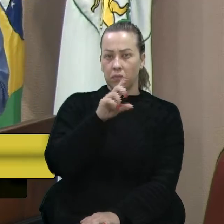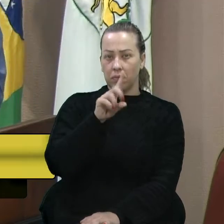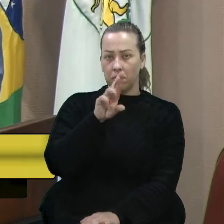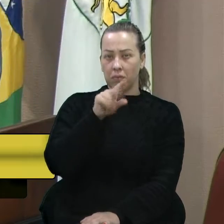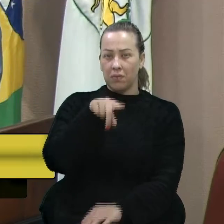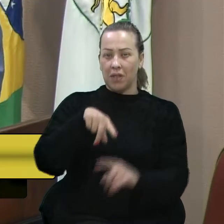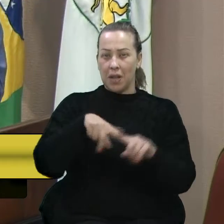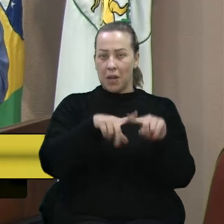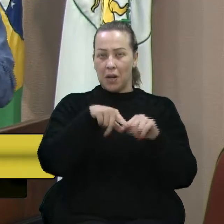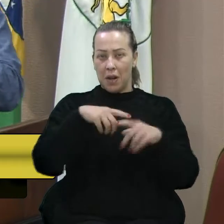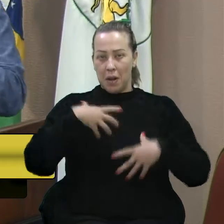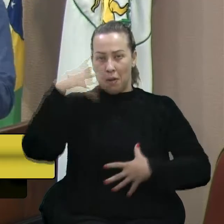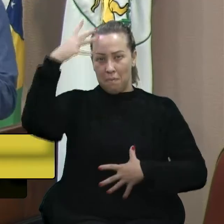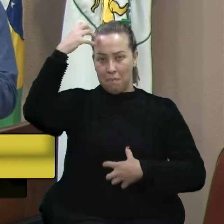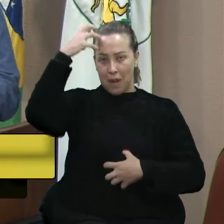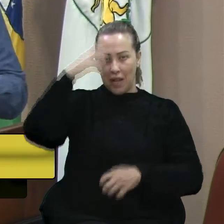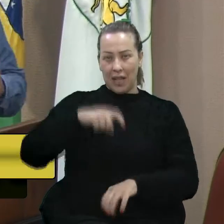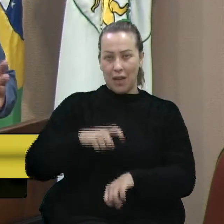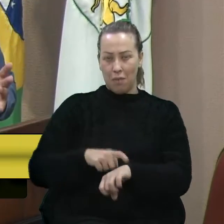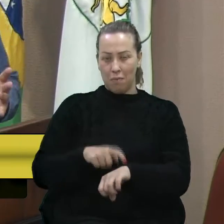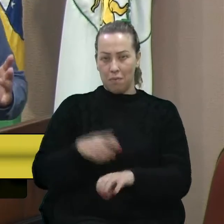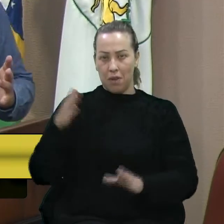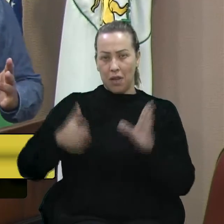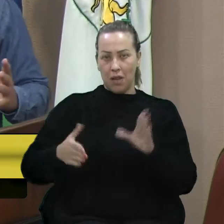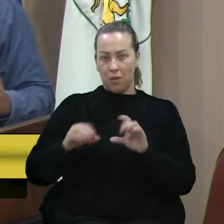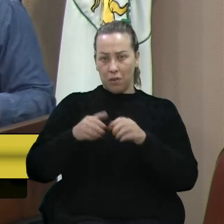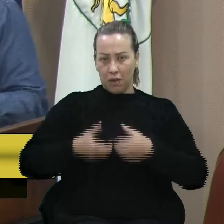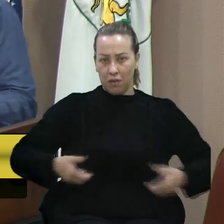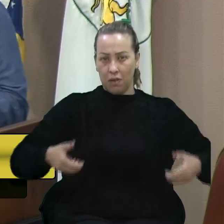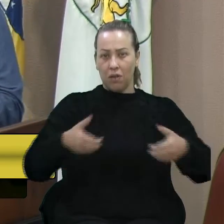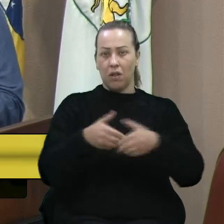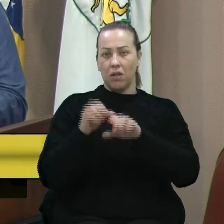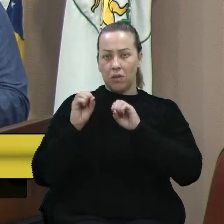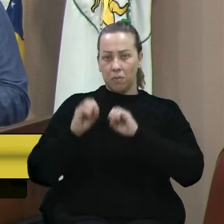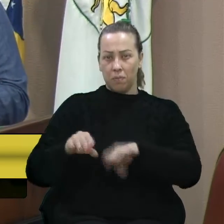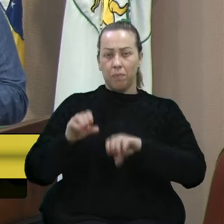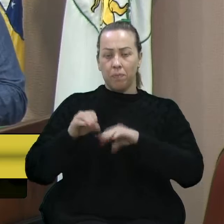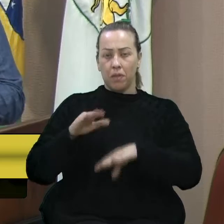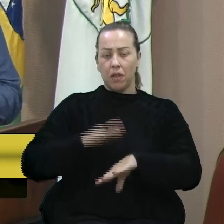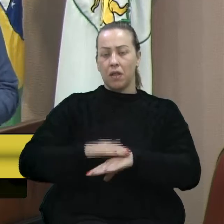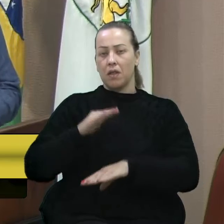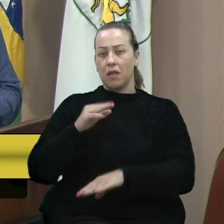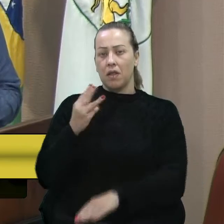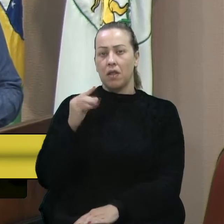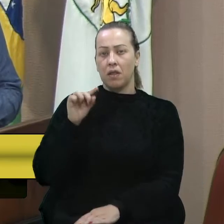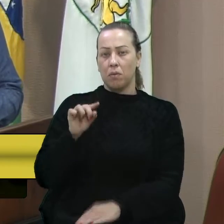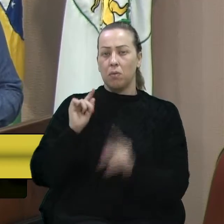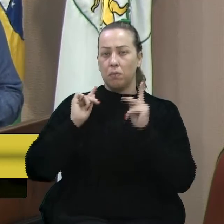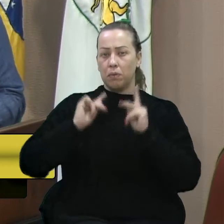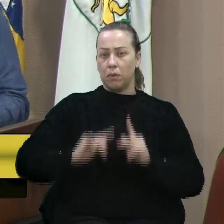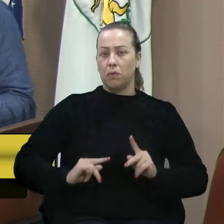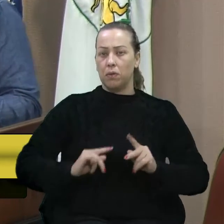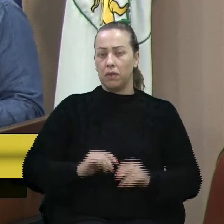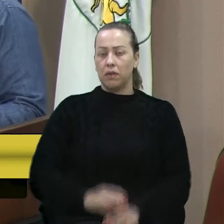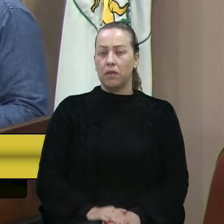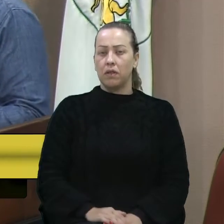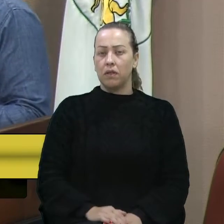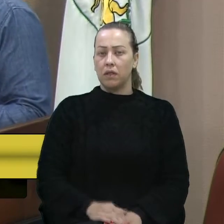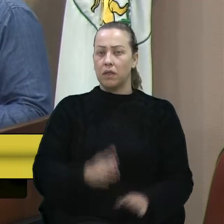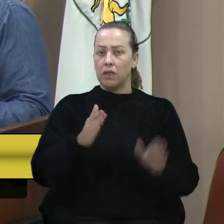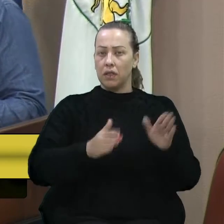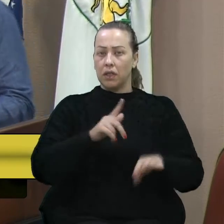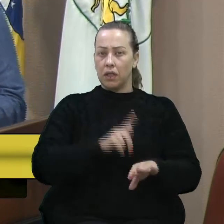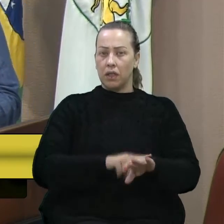dos Macaquinhos, um momento, um congresso da educação que reuniu mais de 3.000 pessoas. Naquele